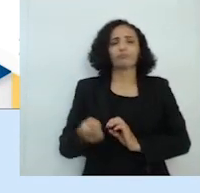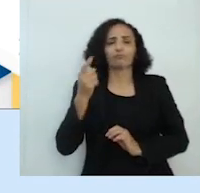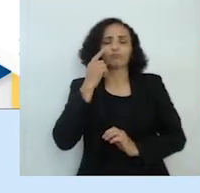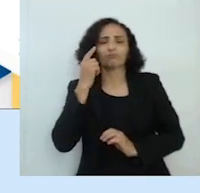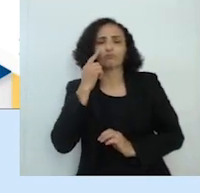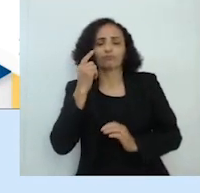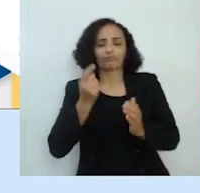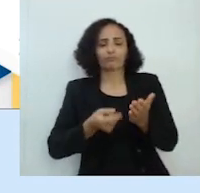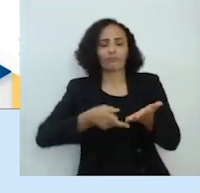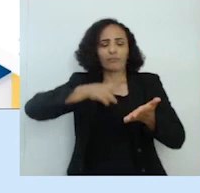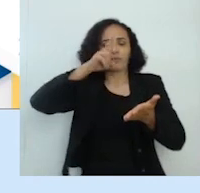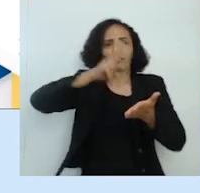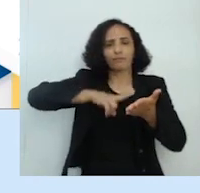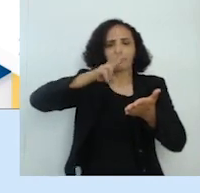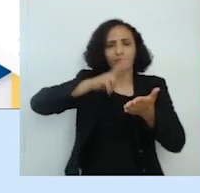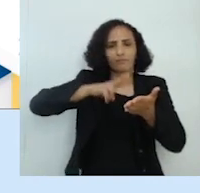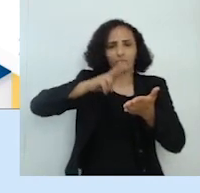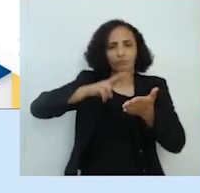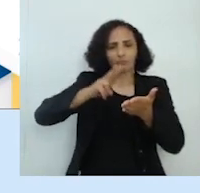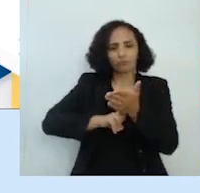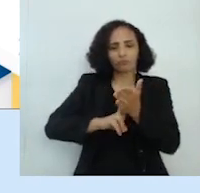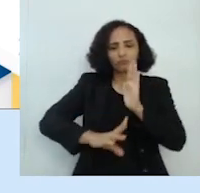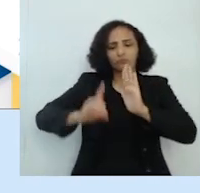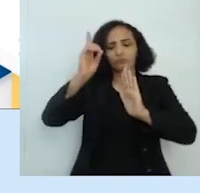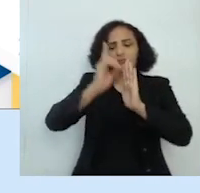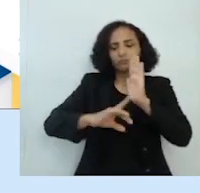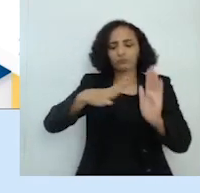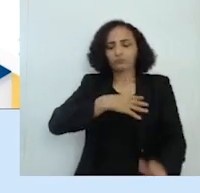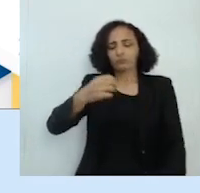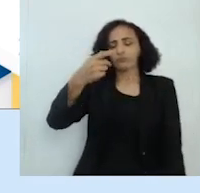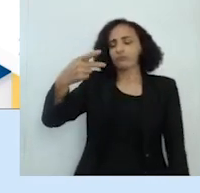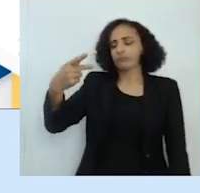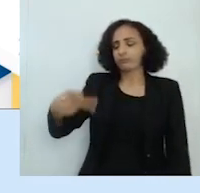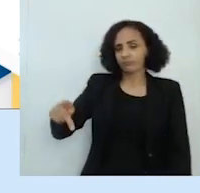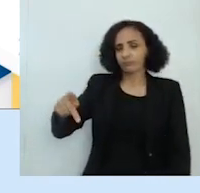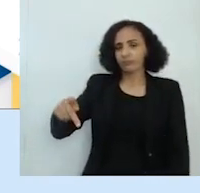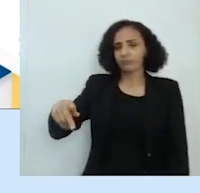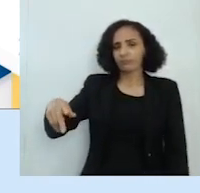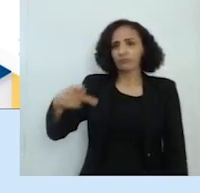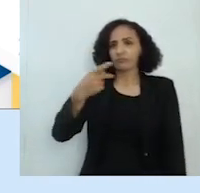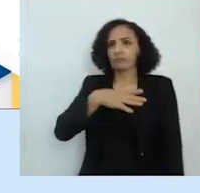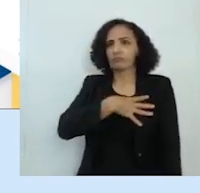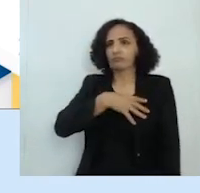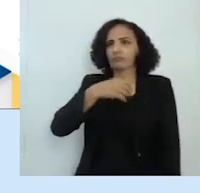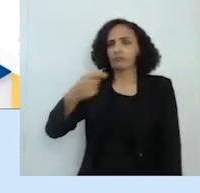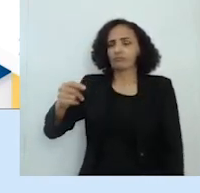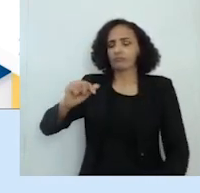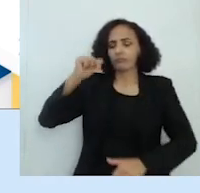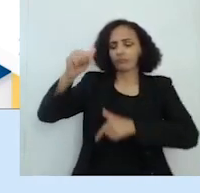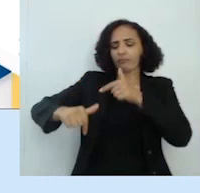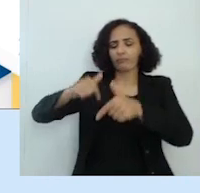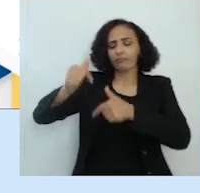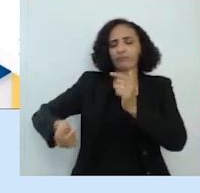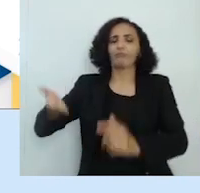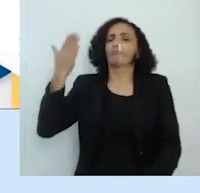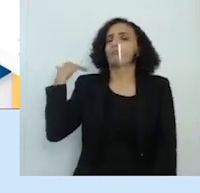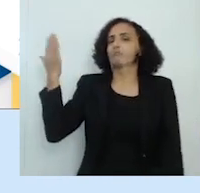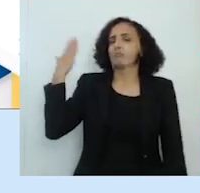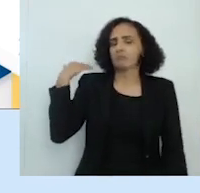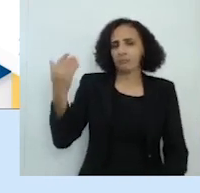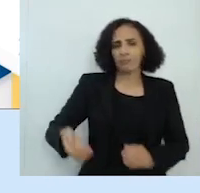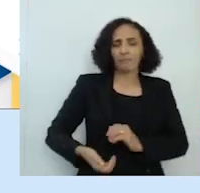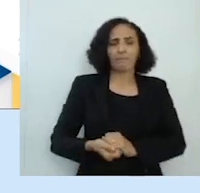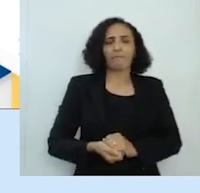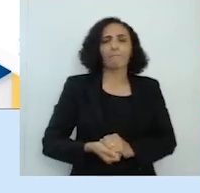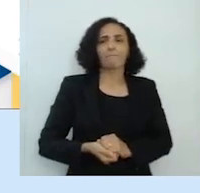só tinham direito dos seus filhos. Não tinha direito de quase nada, então chamado de proletariado, os trabalhadores naquela época.